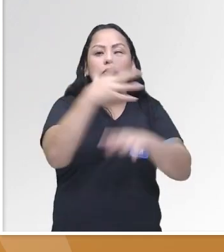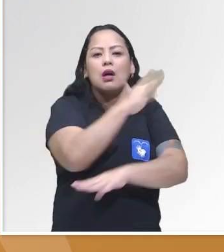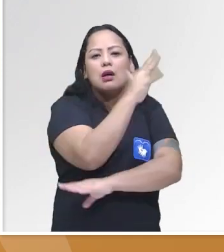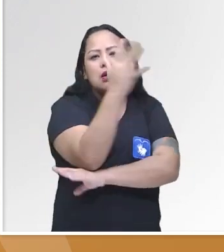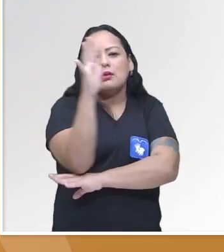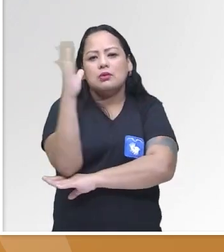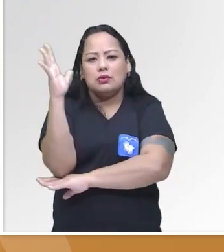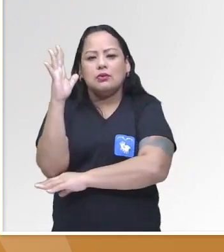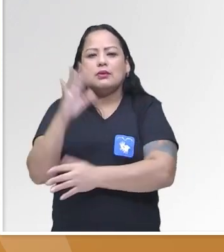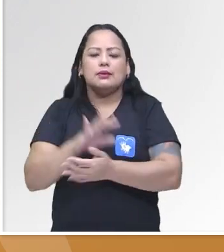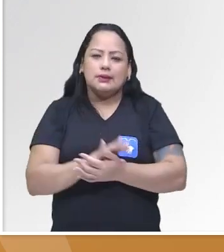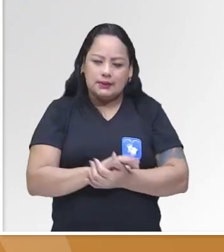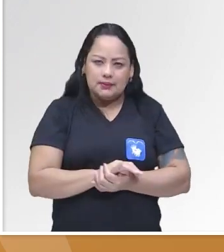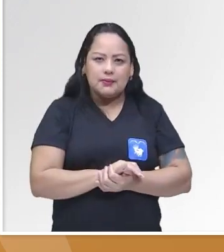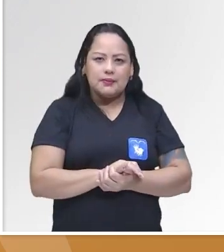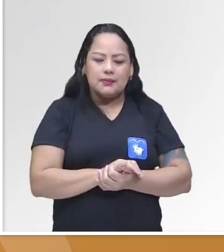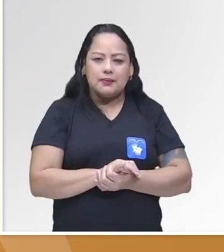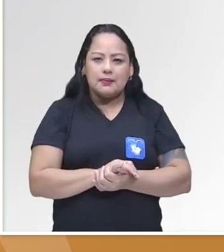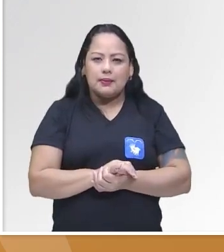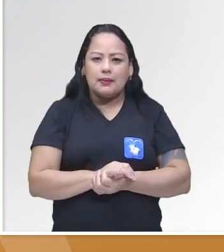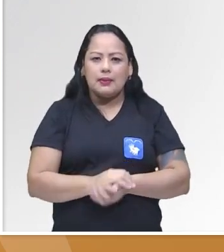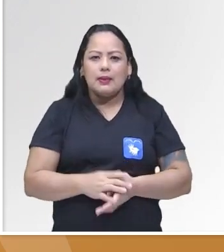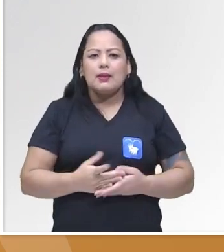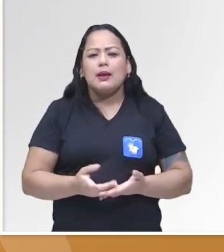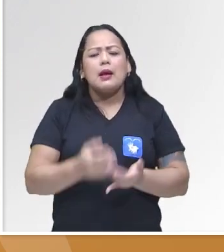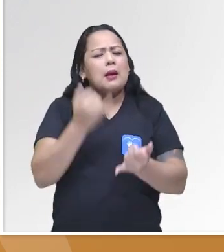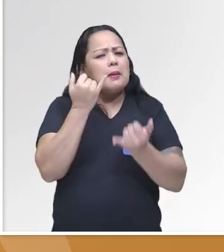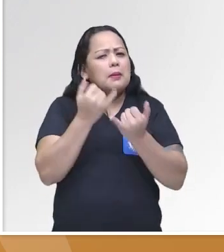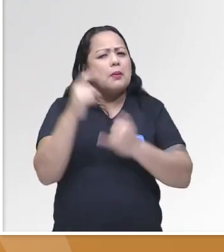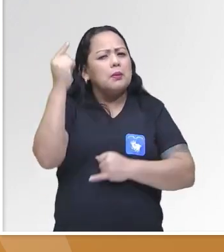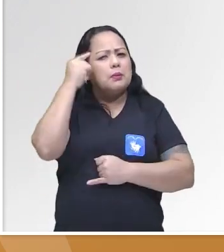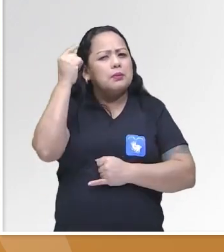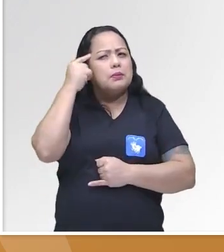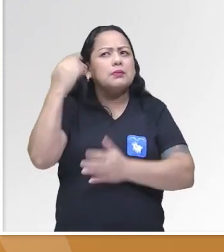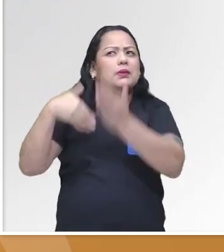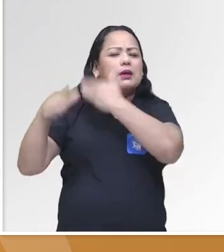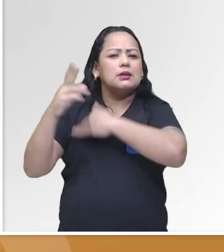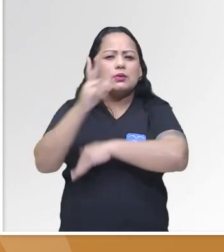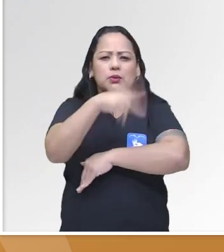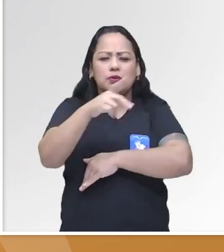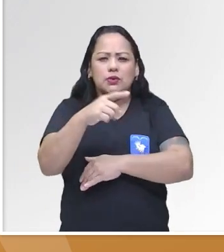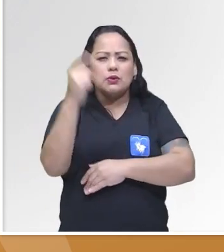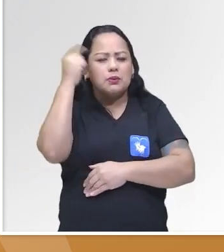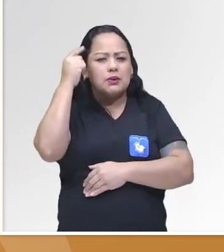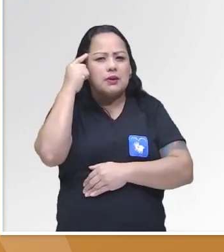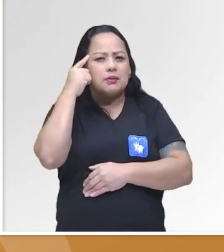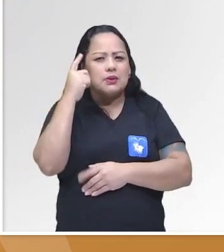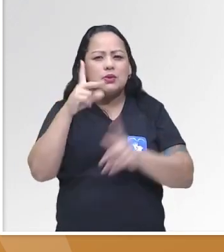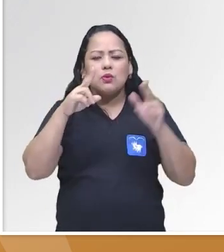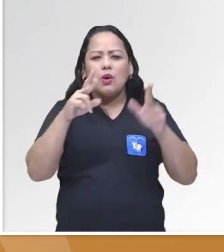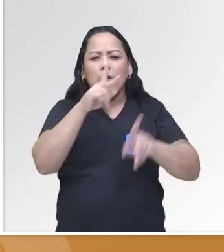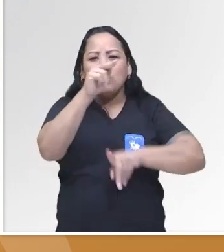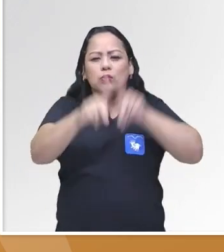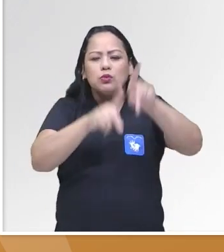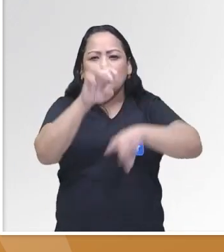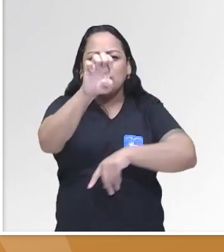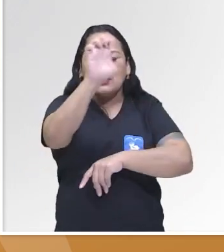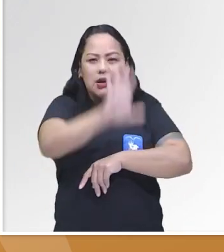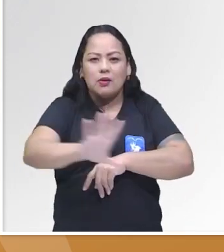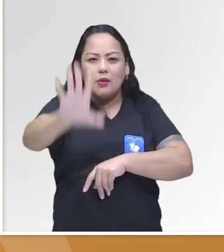aí o professor Josino trouxe uma reflexão muito parecido com o que os povos germânicos faziam lá na